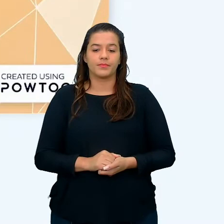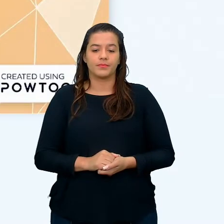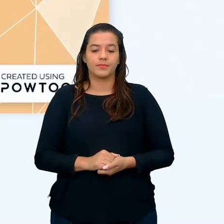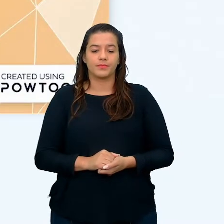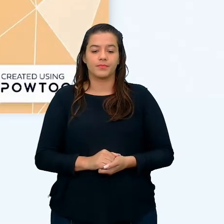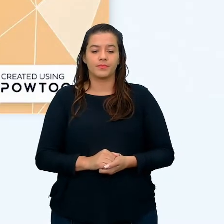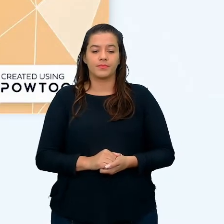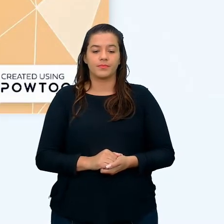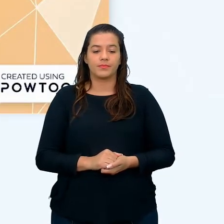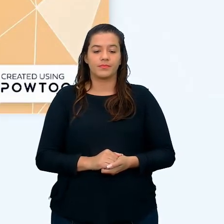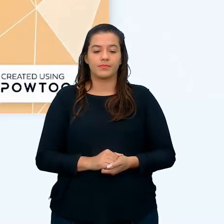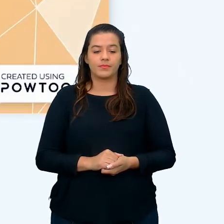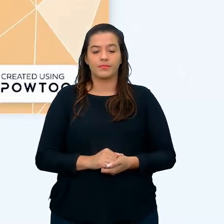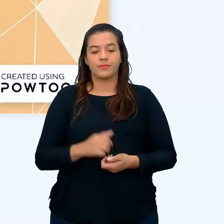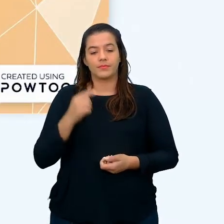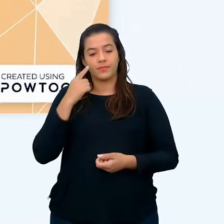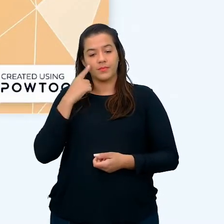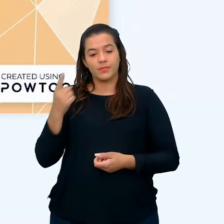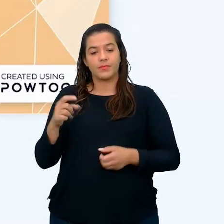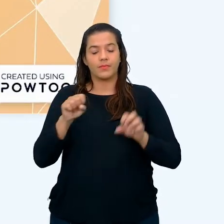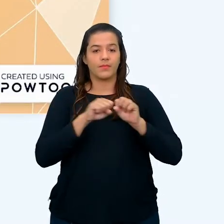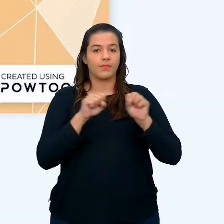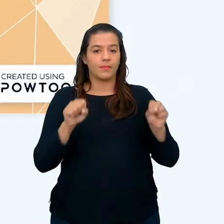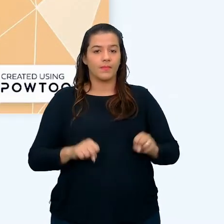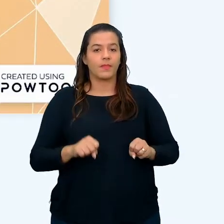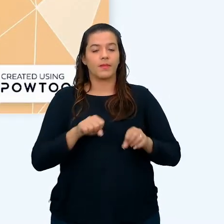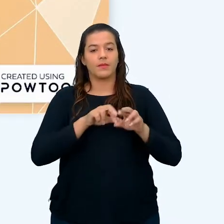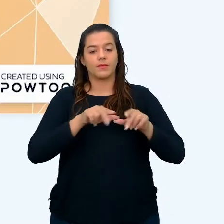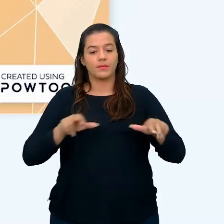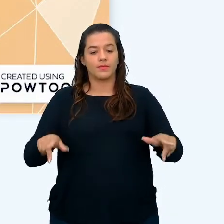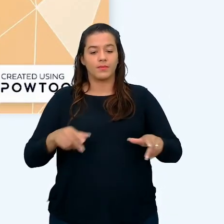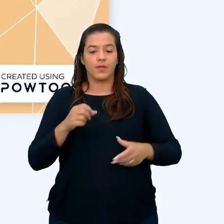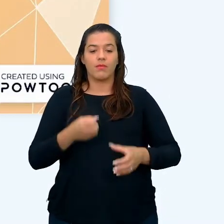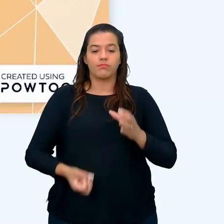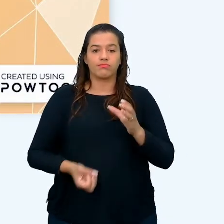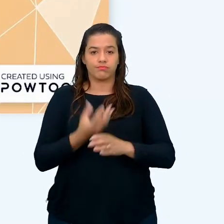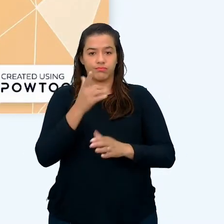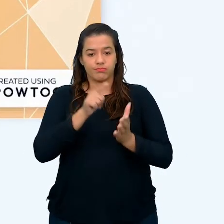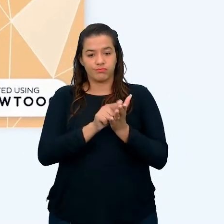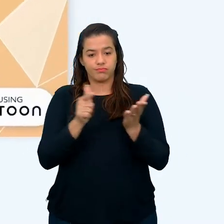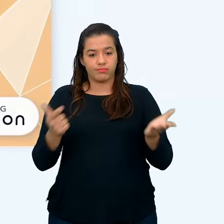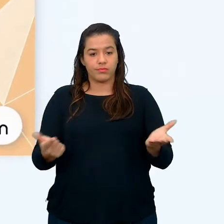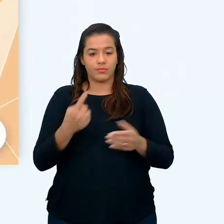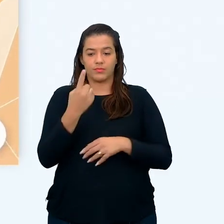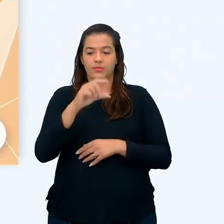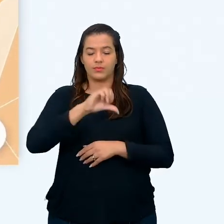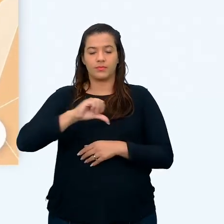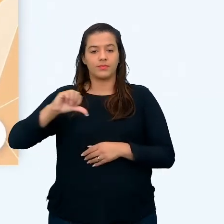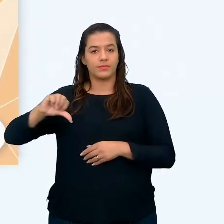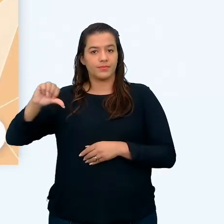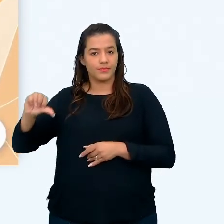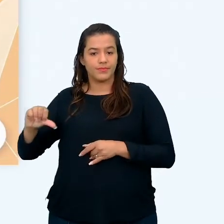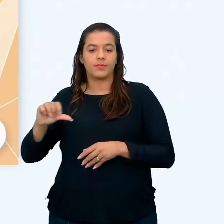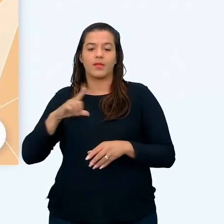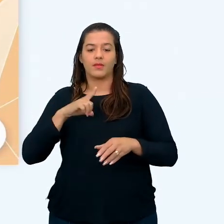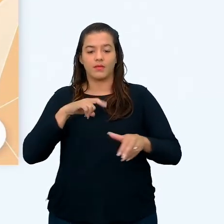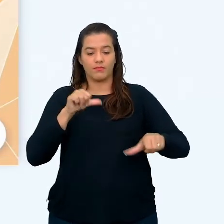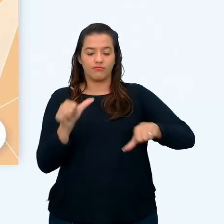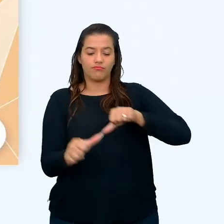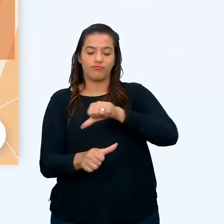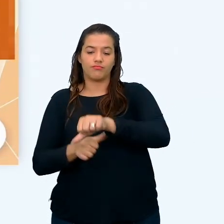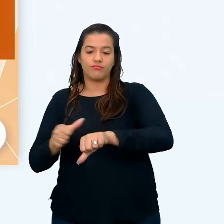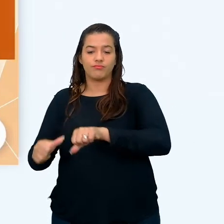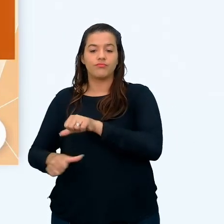O Sistema Brasileiro de Classificação de Solos teve sua primeira edição publicada em 1999 e passou por várias atualizações.